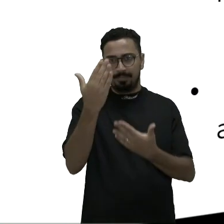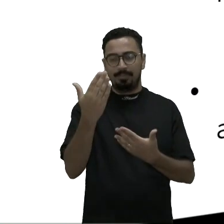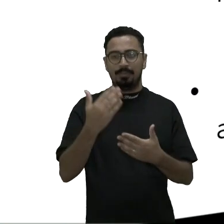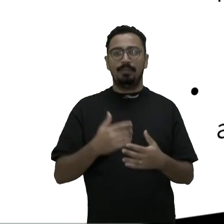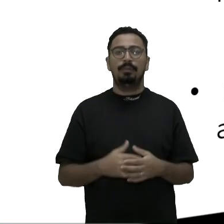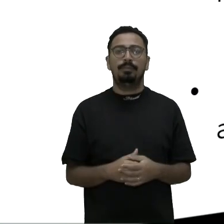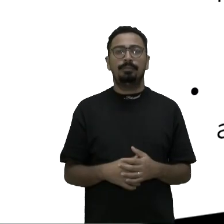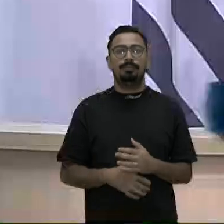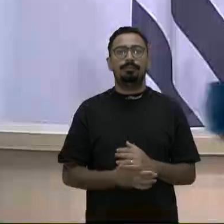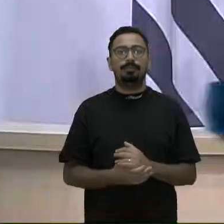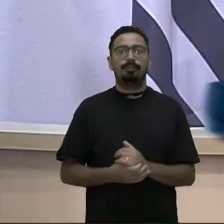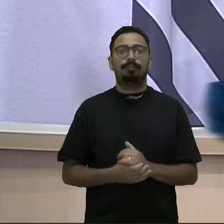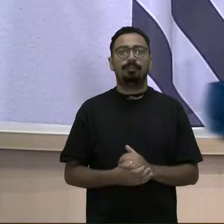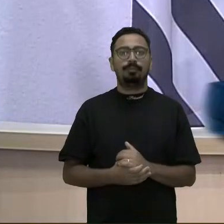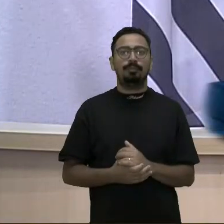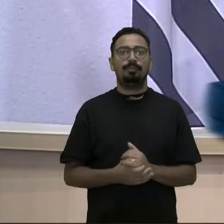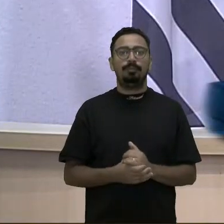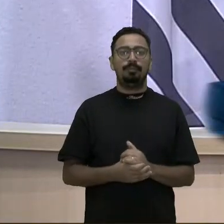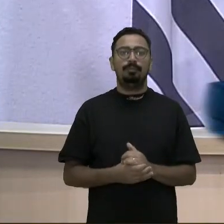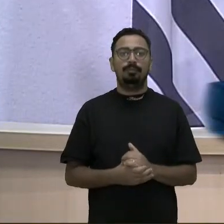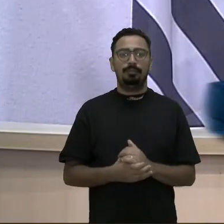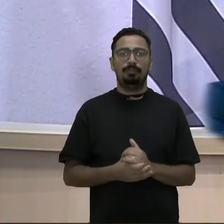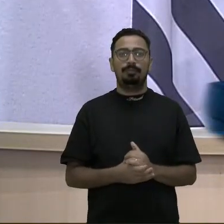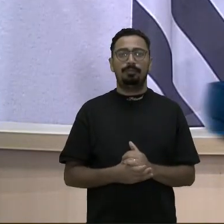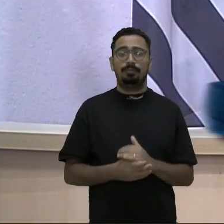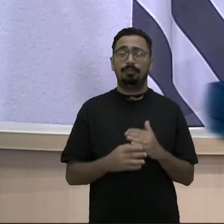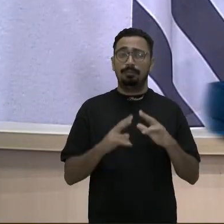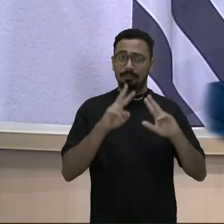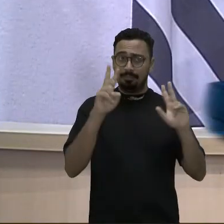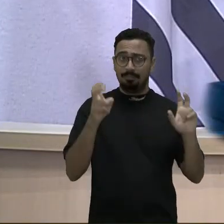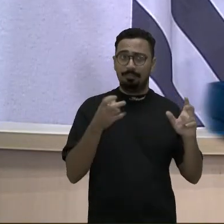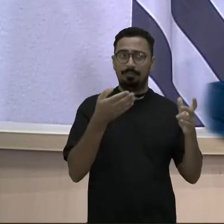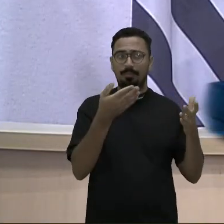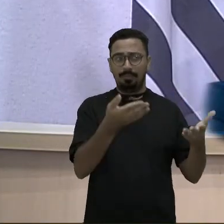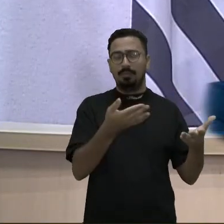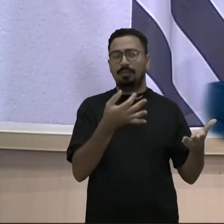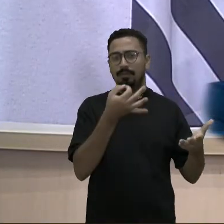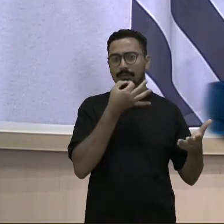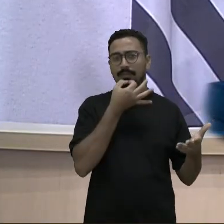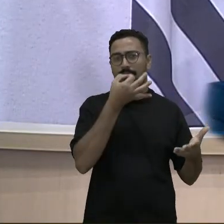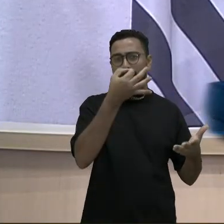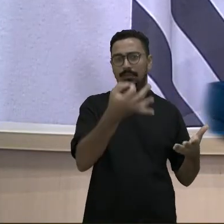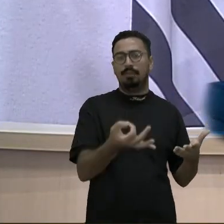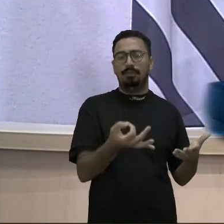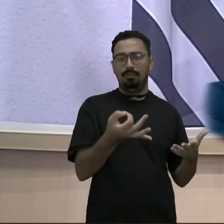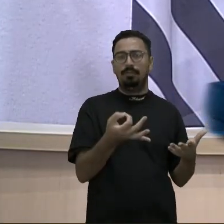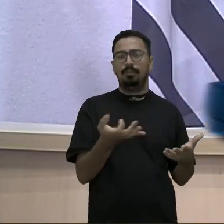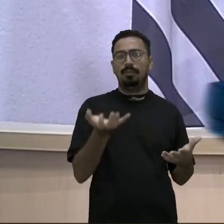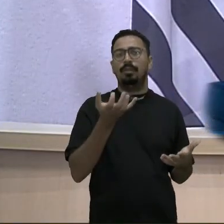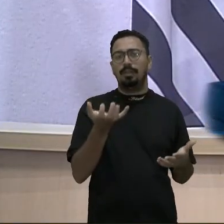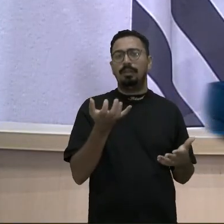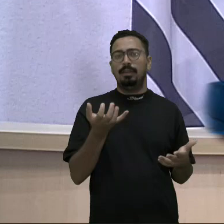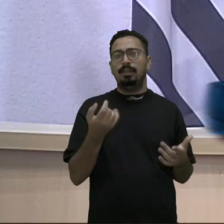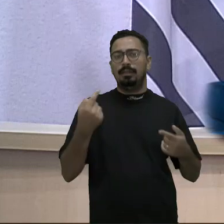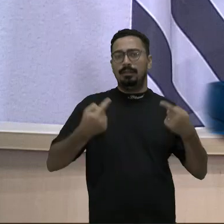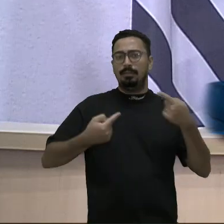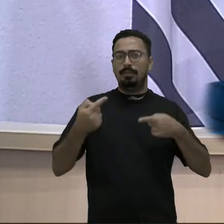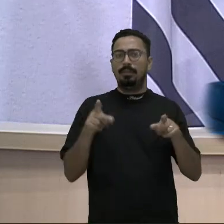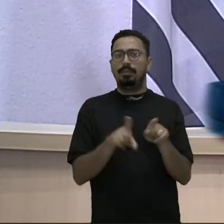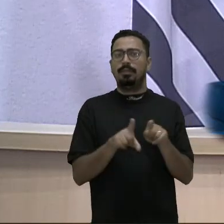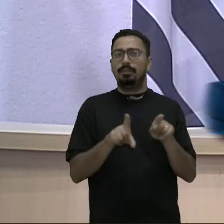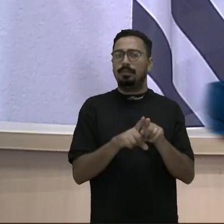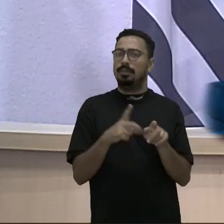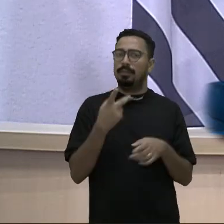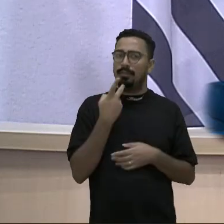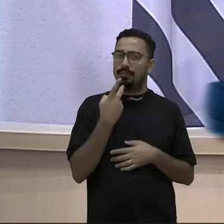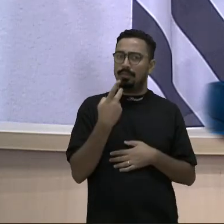Bom, essas são as minhas questões, o que eu gostaria de trazer para cá. E queria colocar,